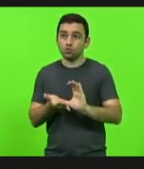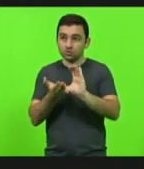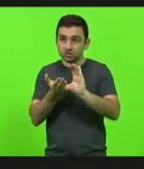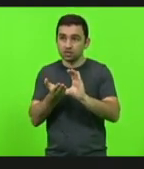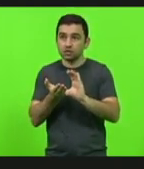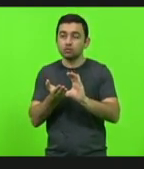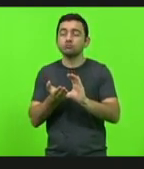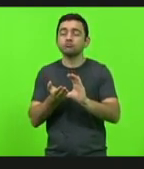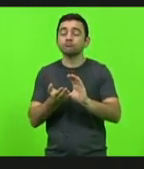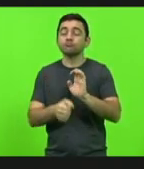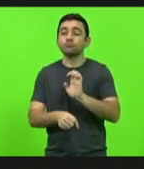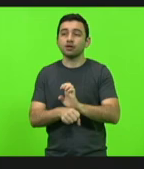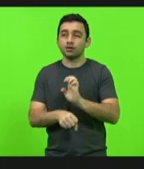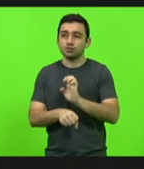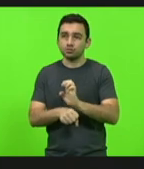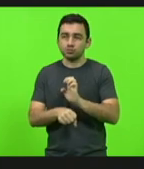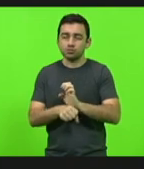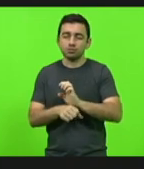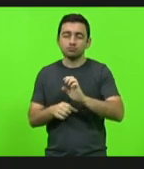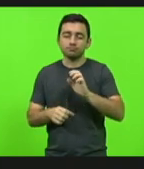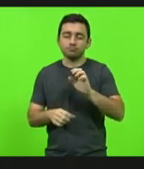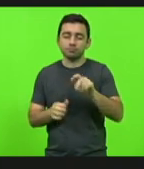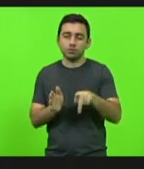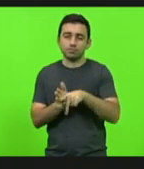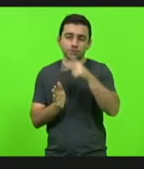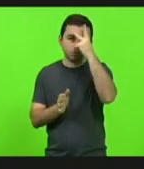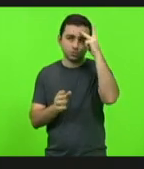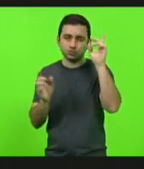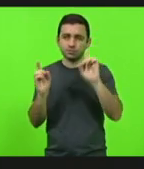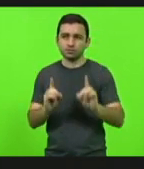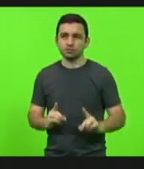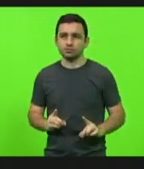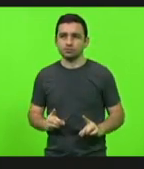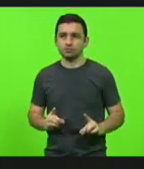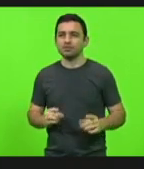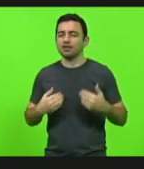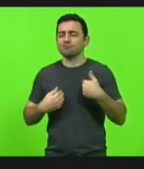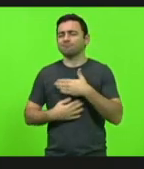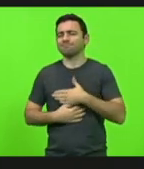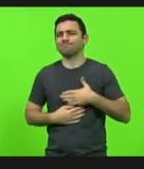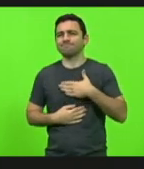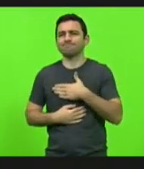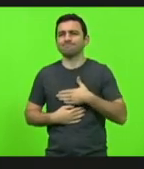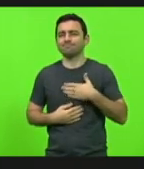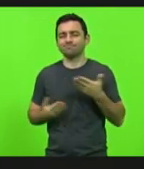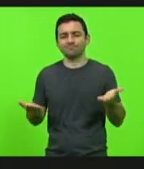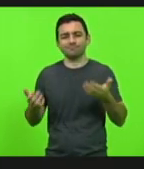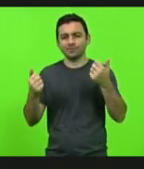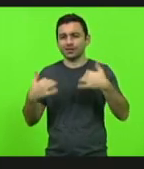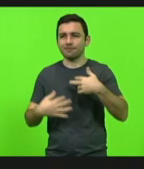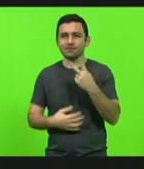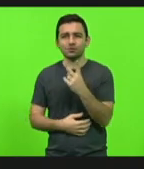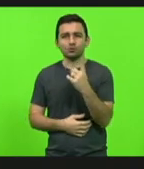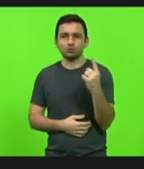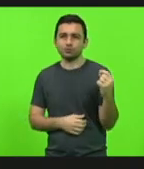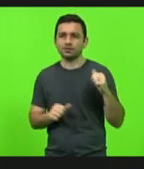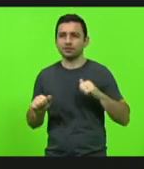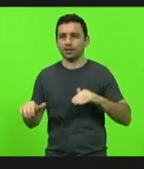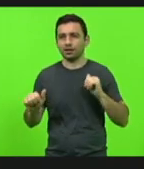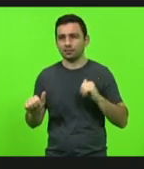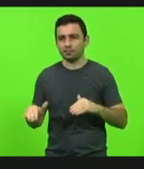é um prazer poder estar aqui falar principalmente da data de 21 de setembro